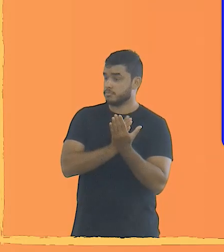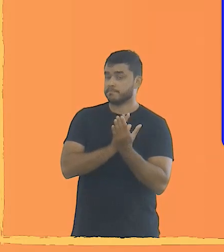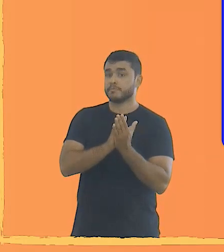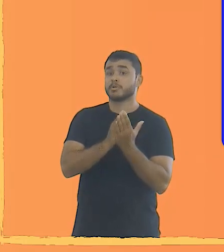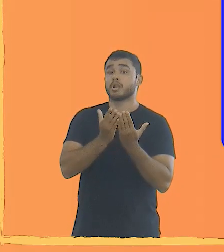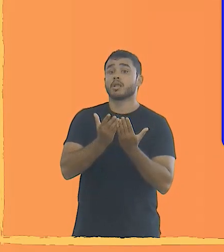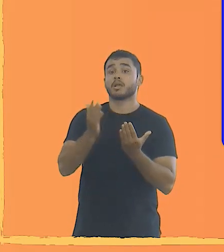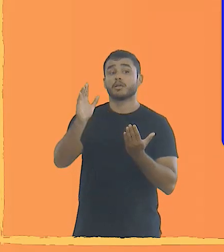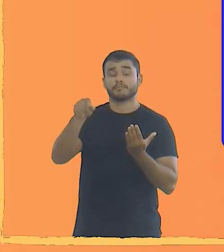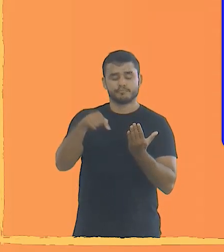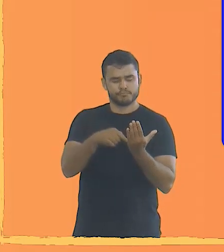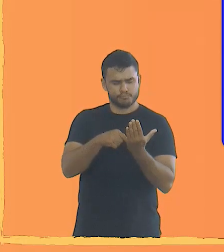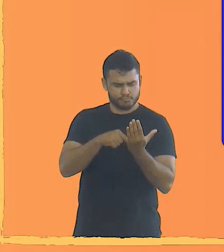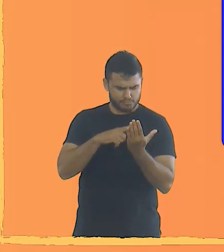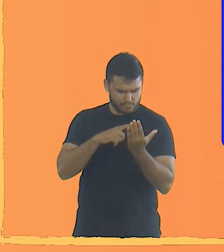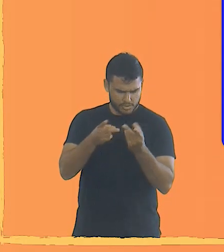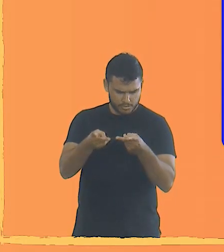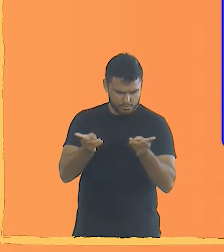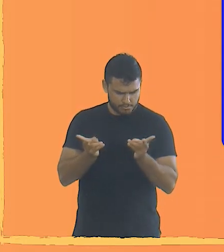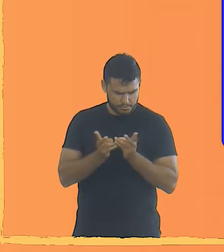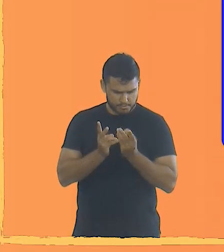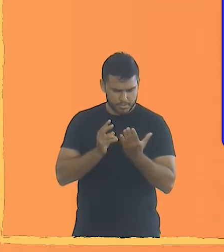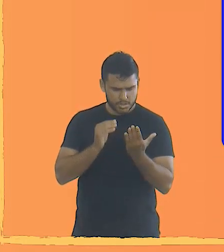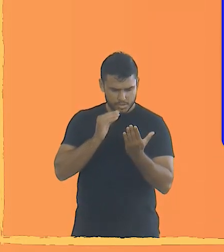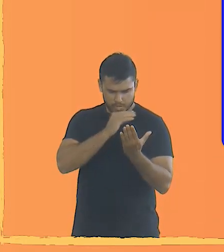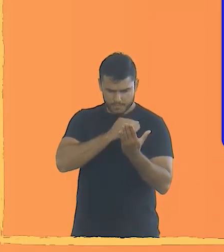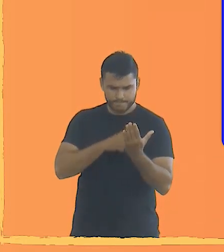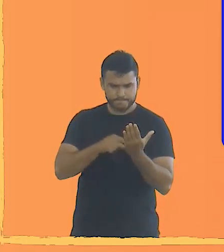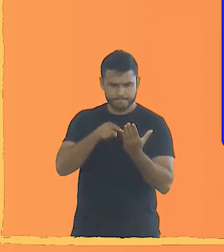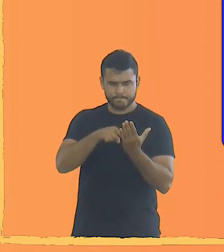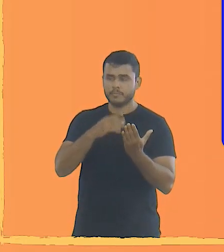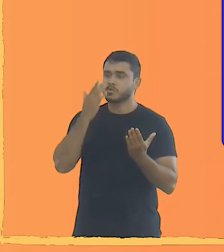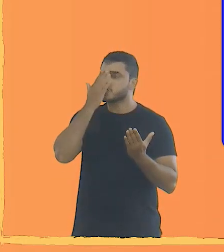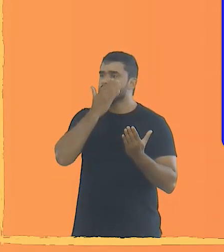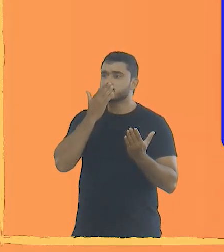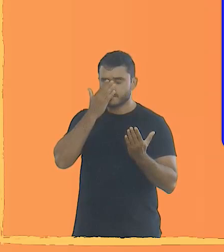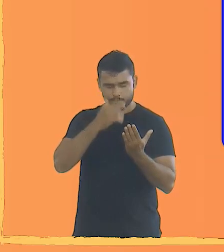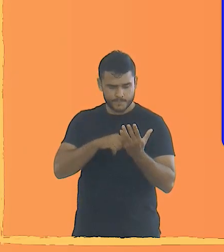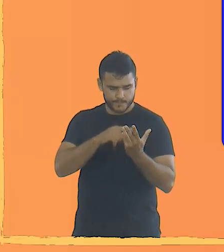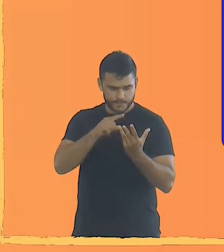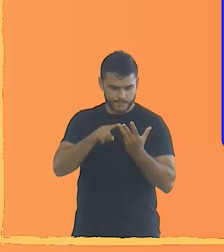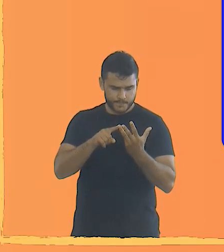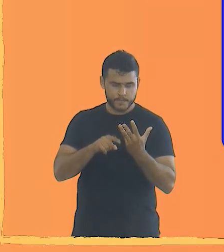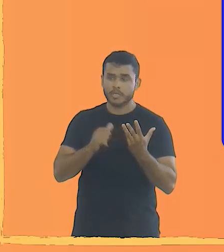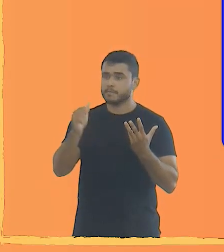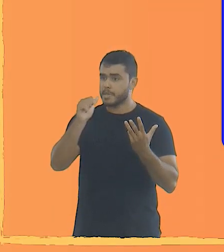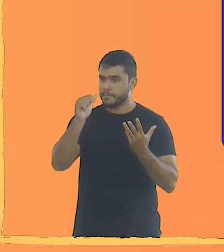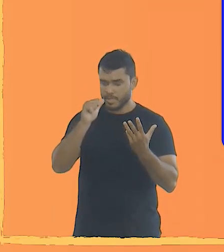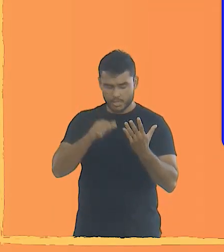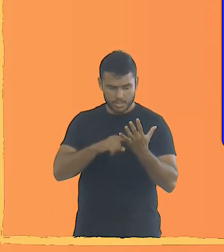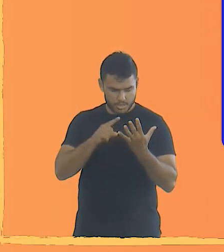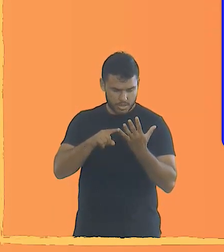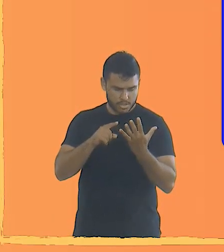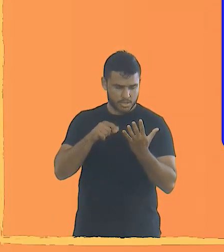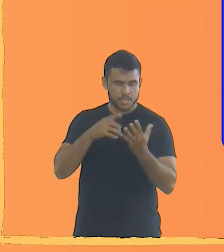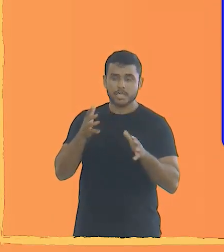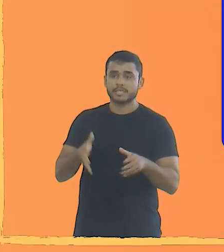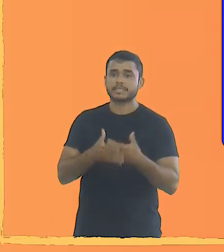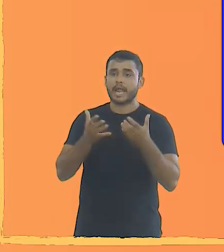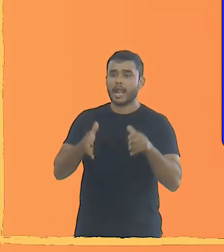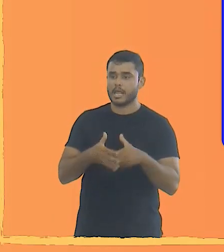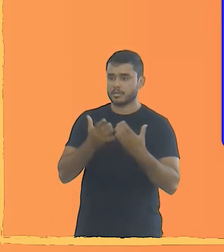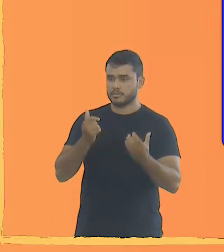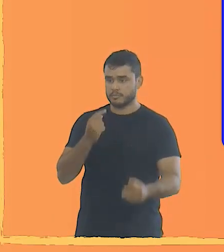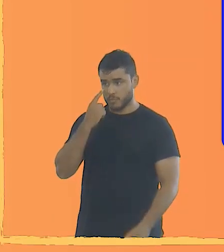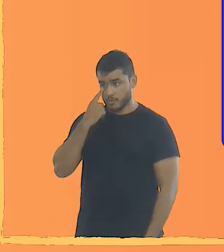opções de prato quente, opções de sobremesa, opções de bebida e opções de salada. Então, no cardápio tem prato quente,